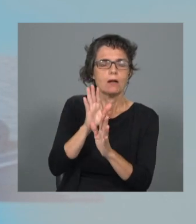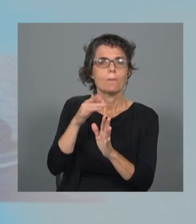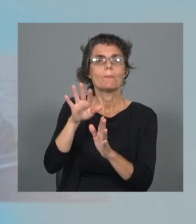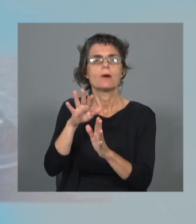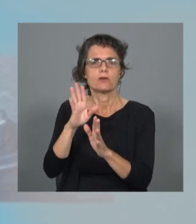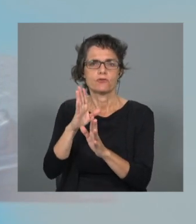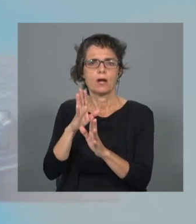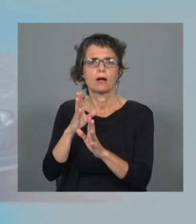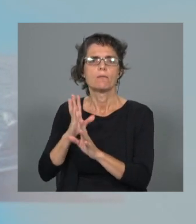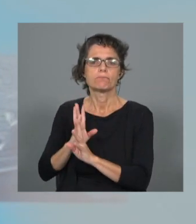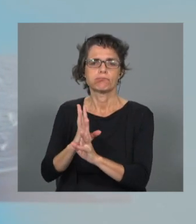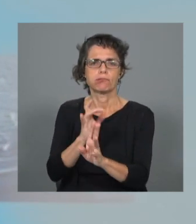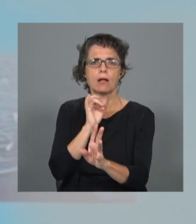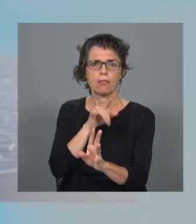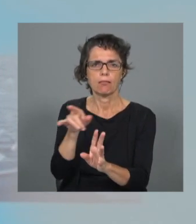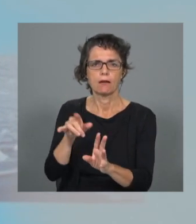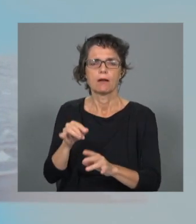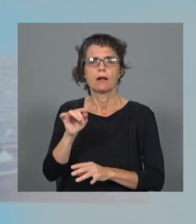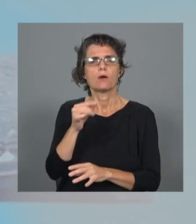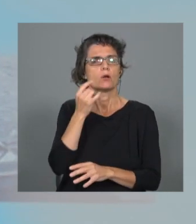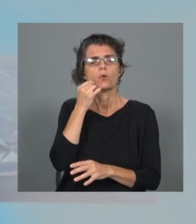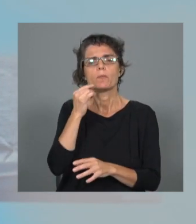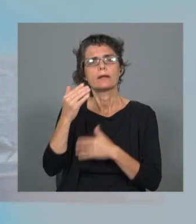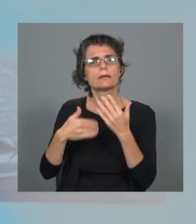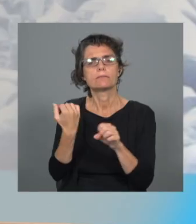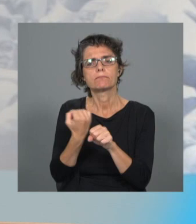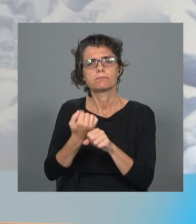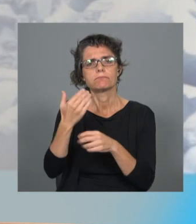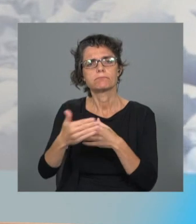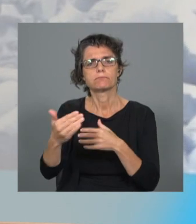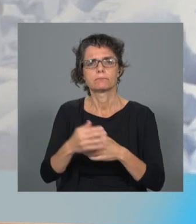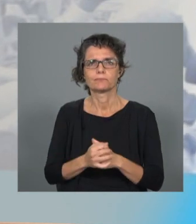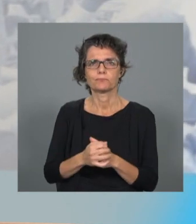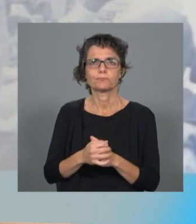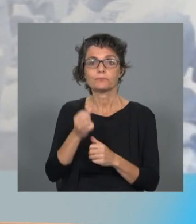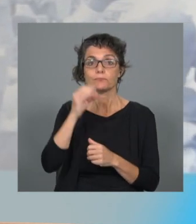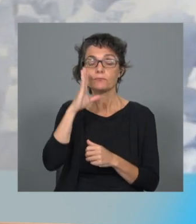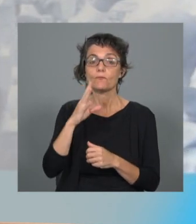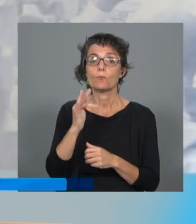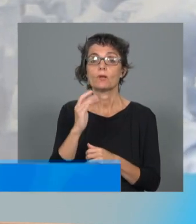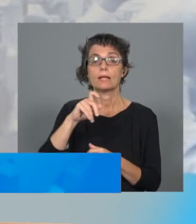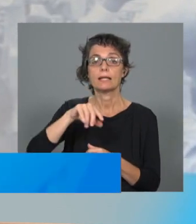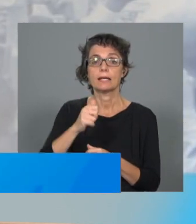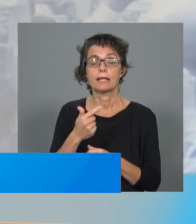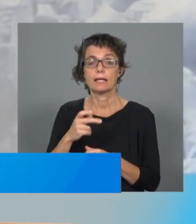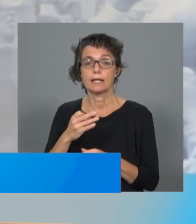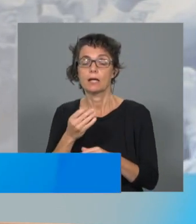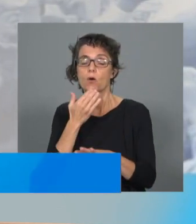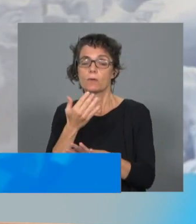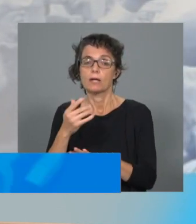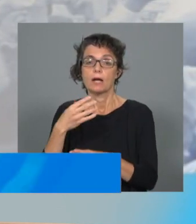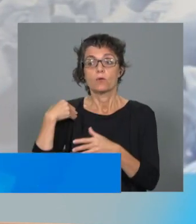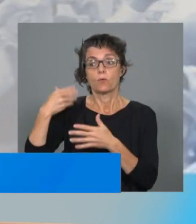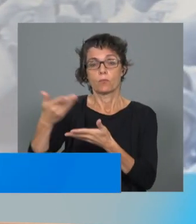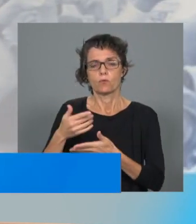vai também tentando retomar esta vida pastoral? Boa tarde, Henrique. Obrigado pelo convite. De facto, este continua a ser